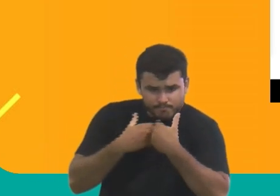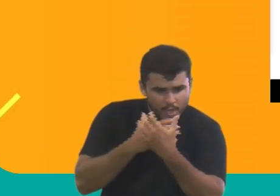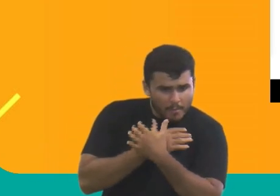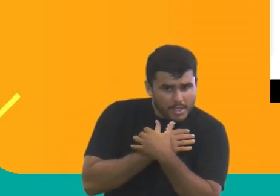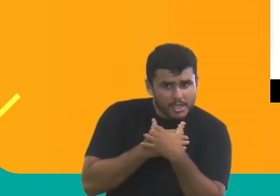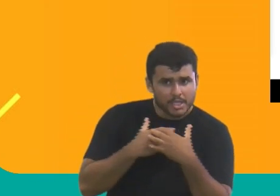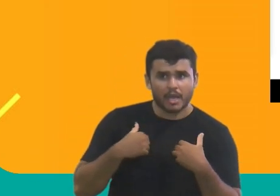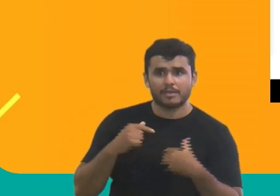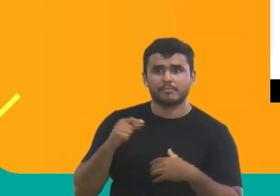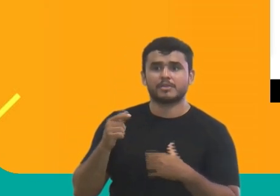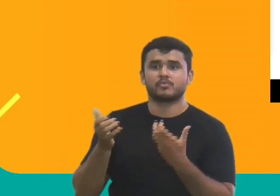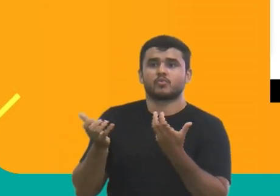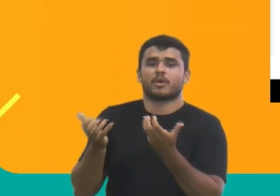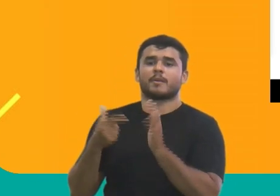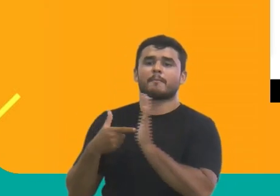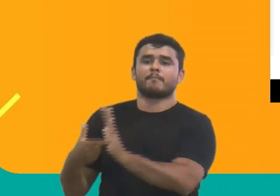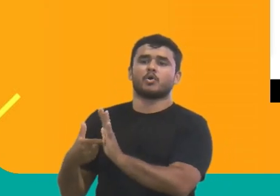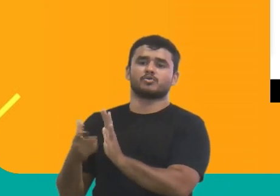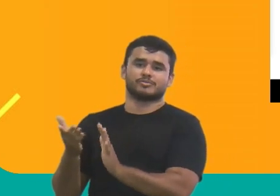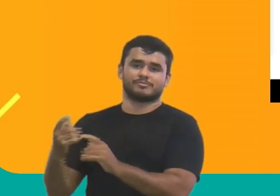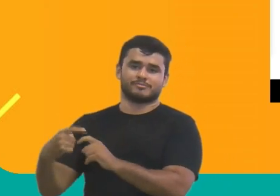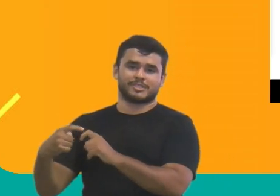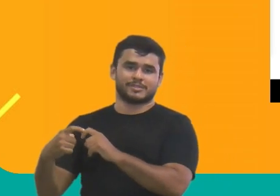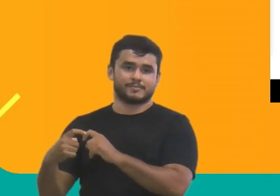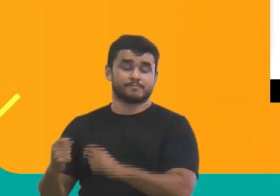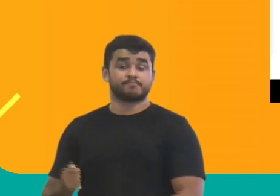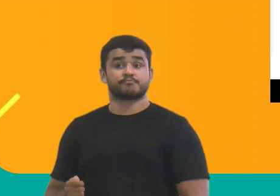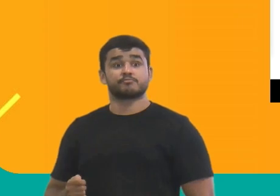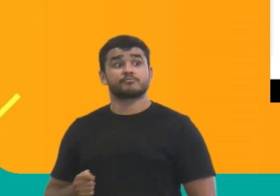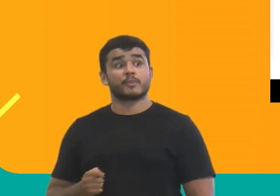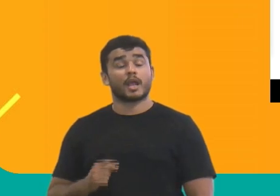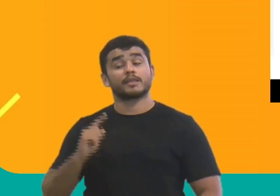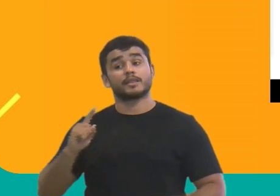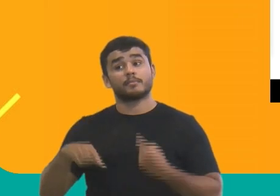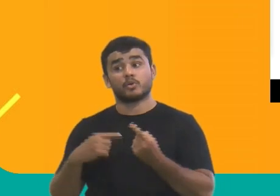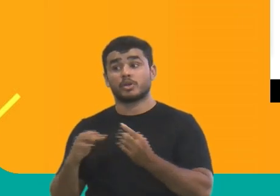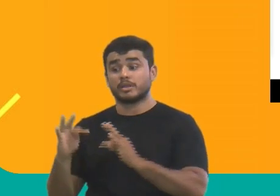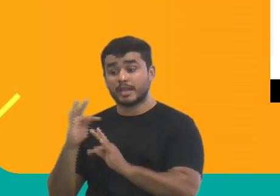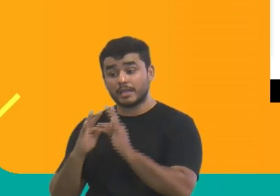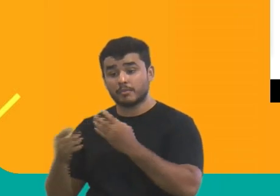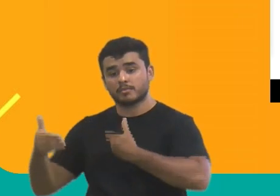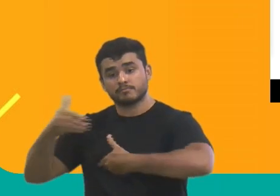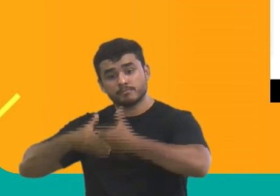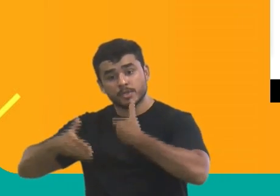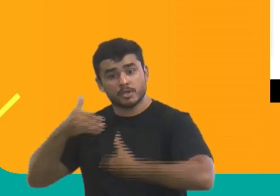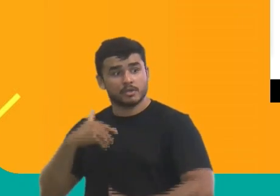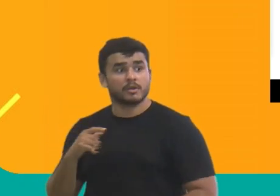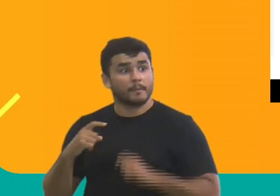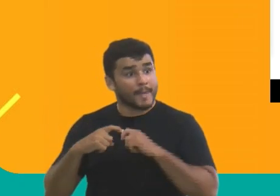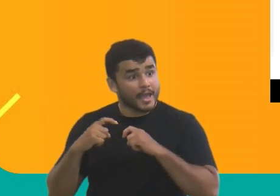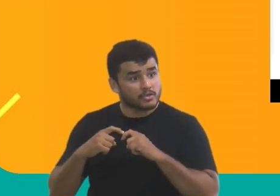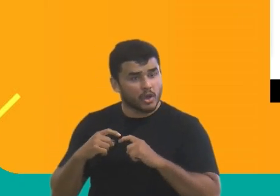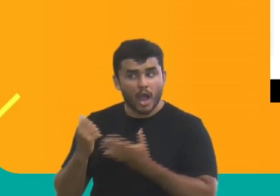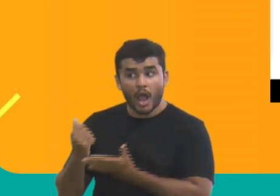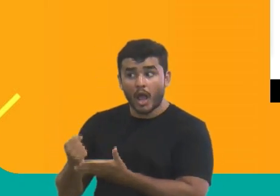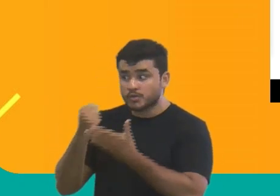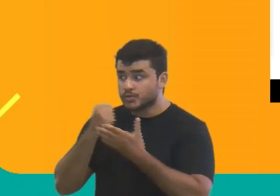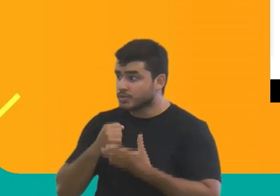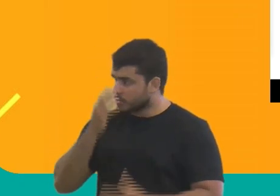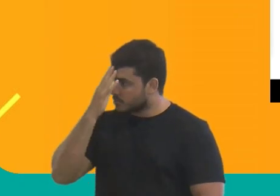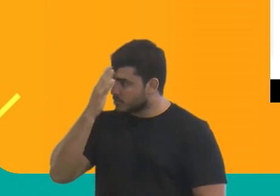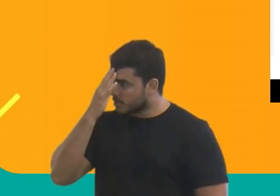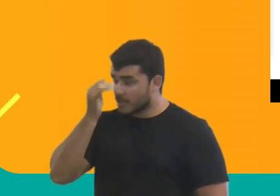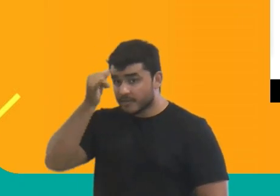literalmente necessário. Só a partir do momento que eu fui me tratar e procurar as razões que causavam as